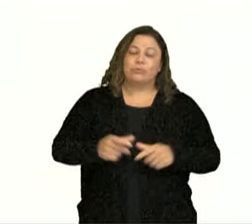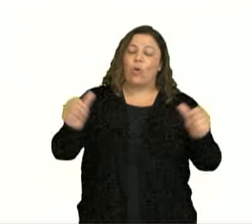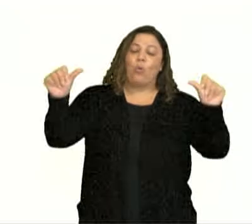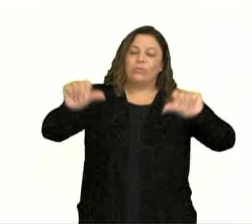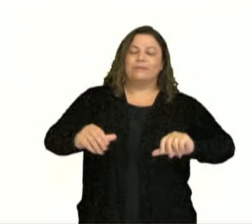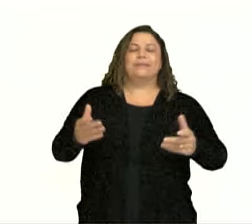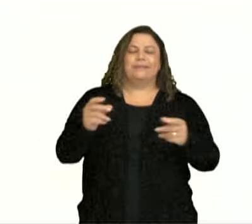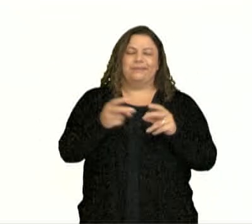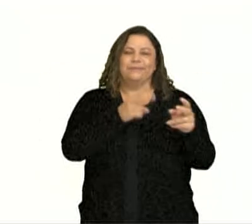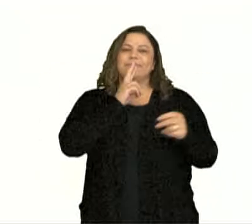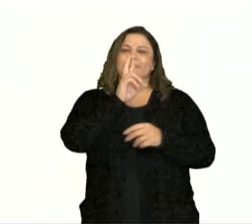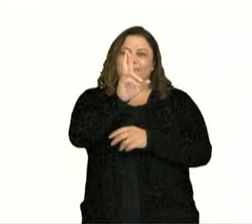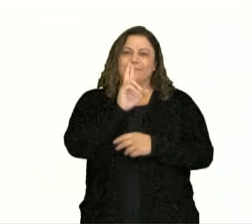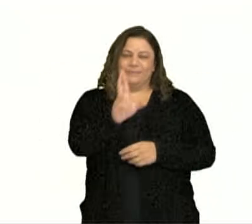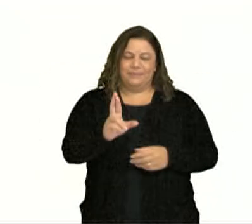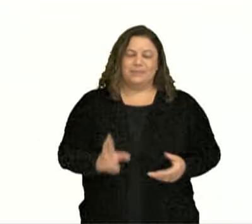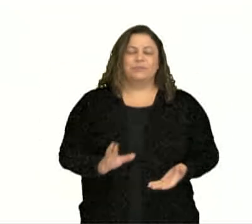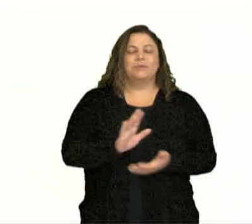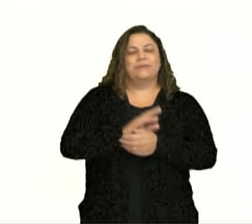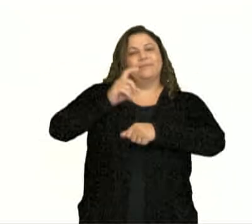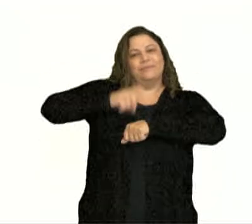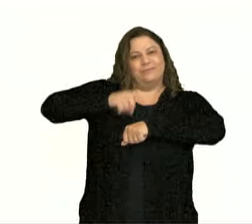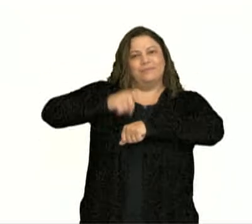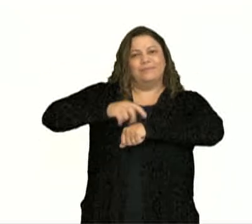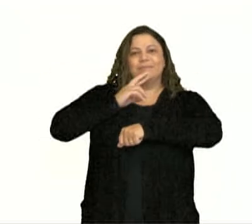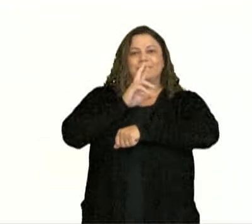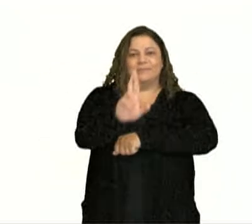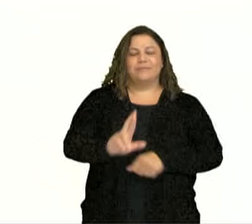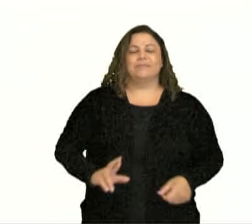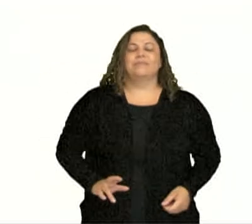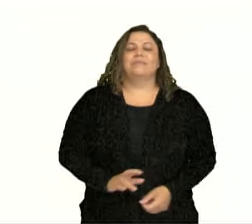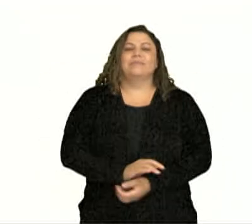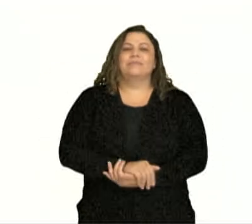É isso que você vai responder para mim. Você vai ter um tempinho para responder isso.